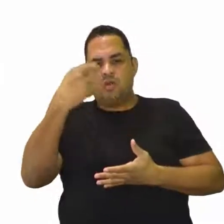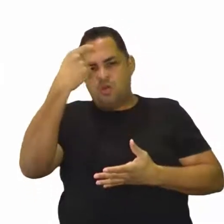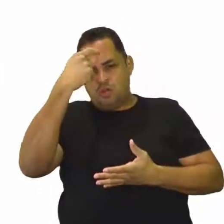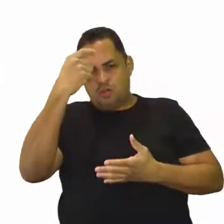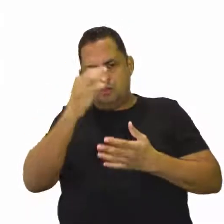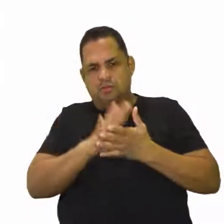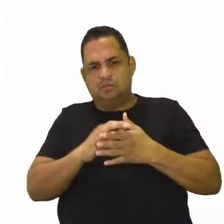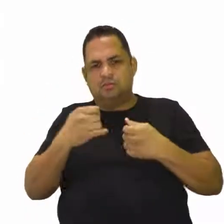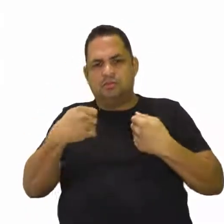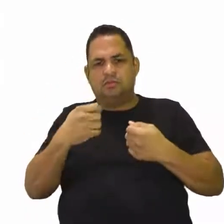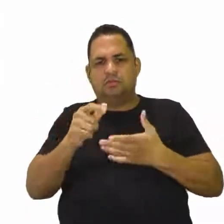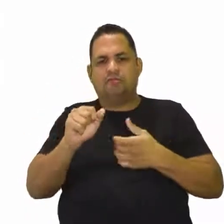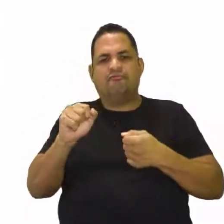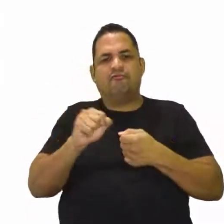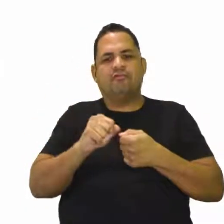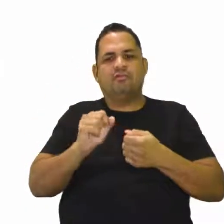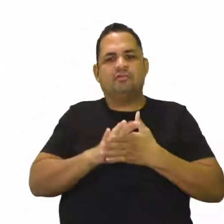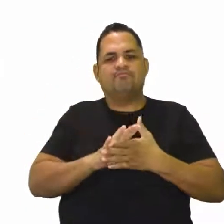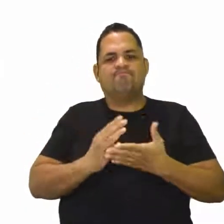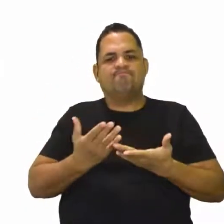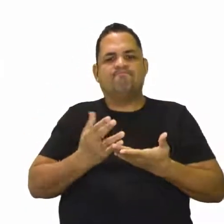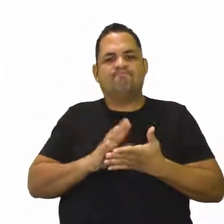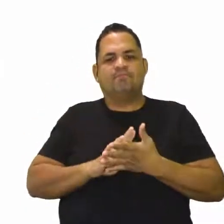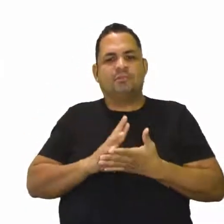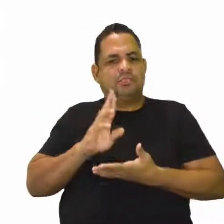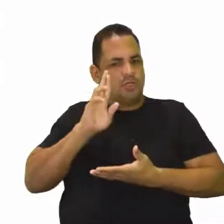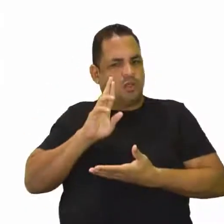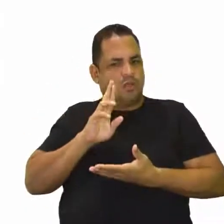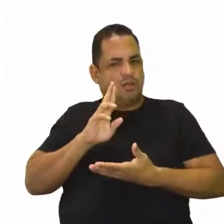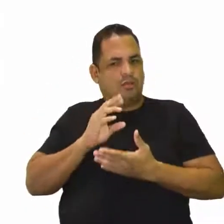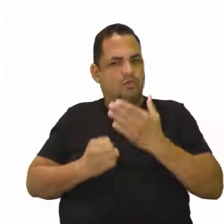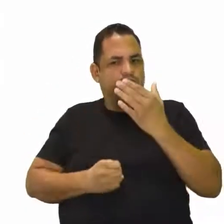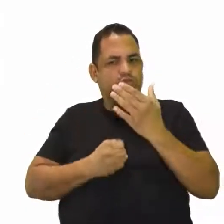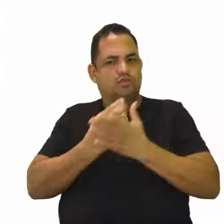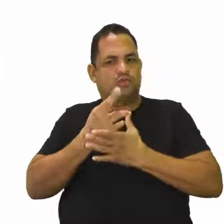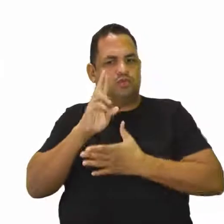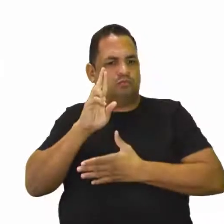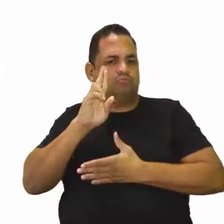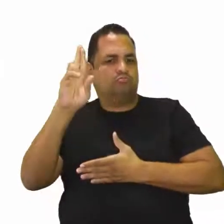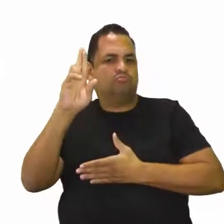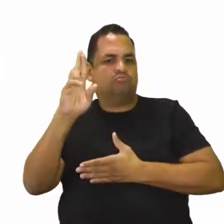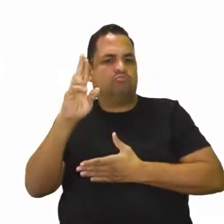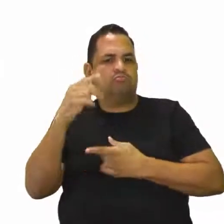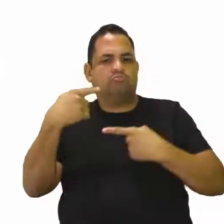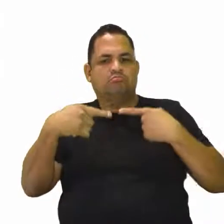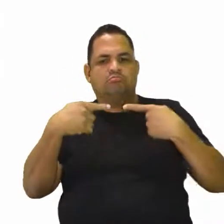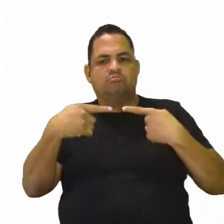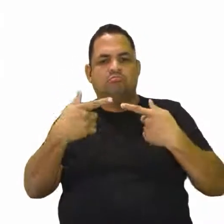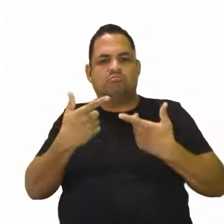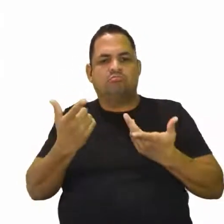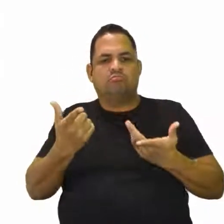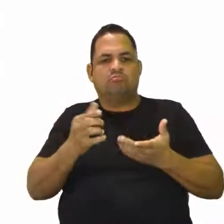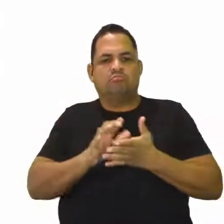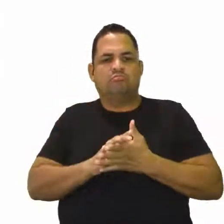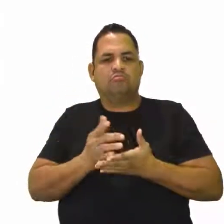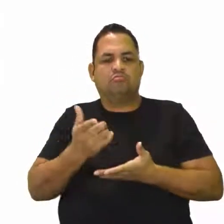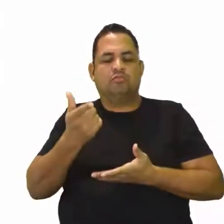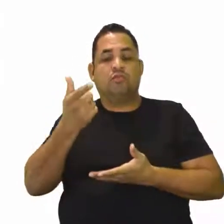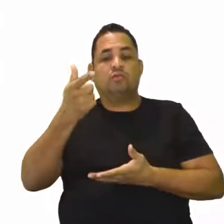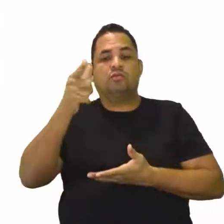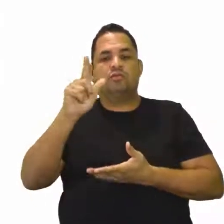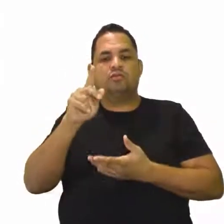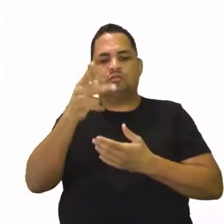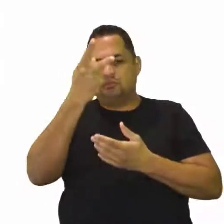agir rapidamente e assumir o comando do processo político. Caso contrário, outro os